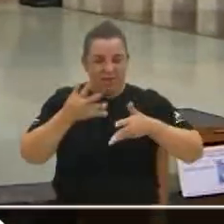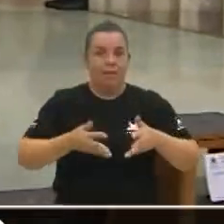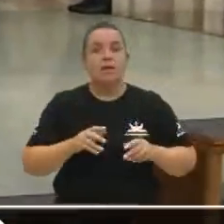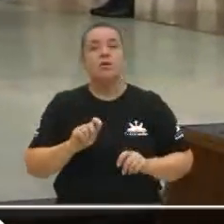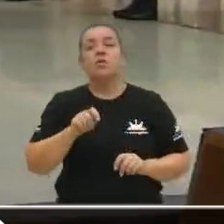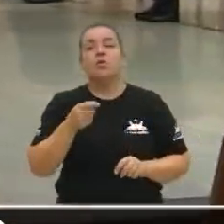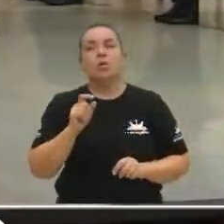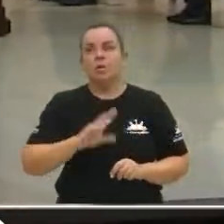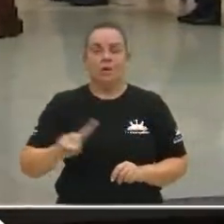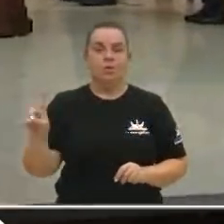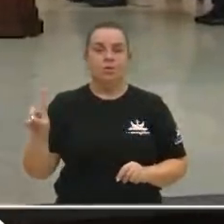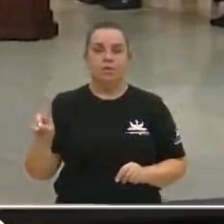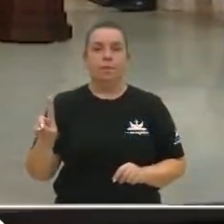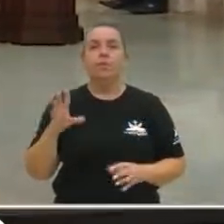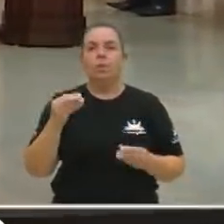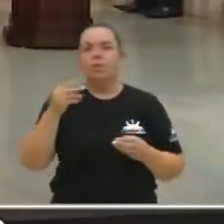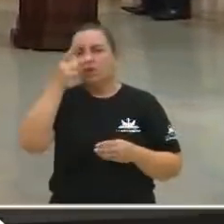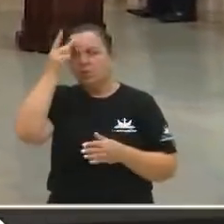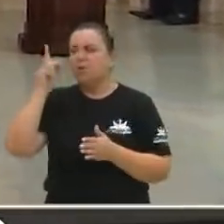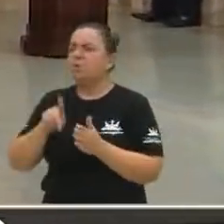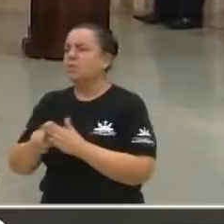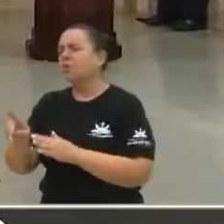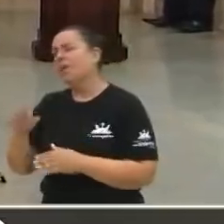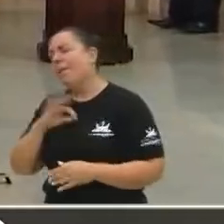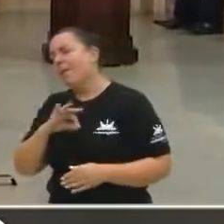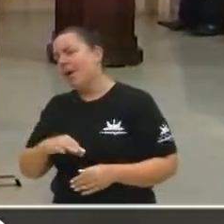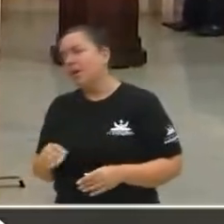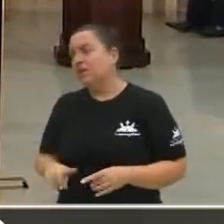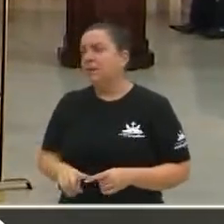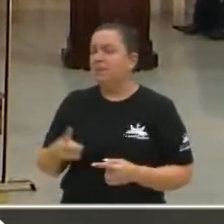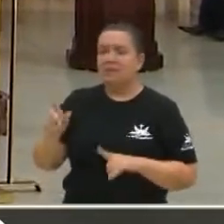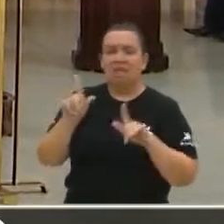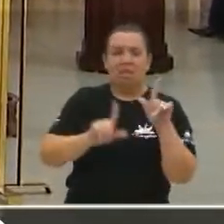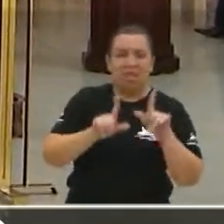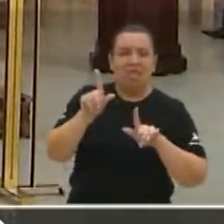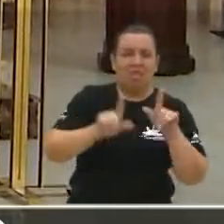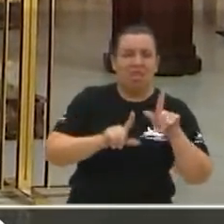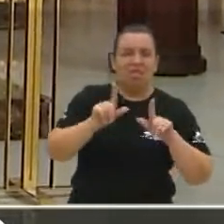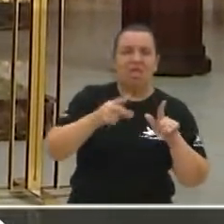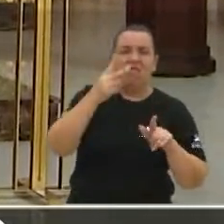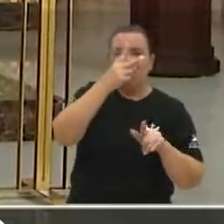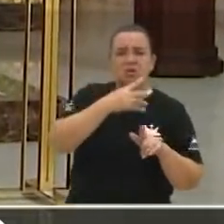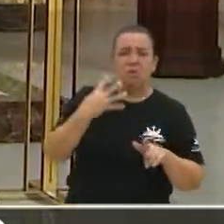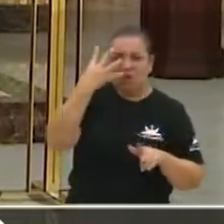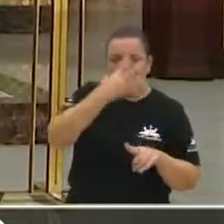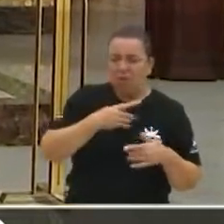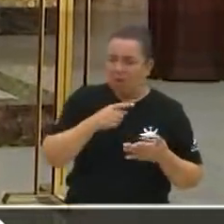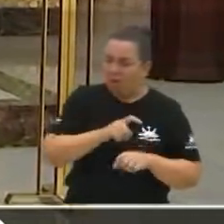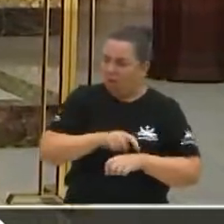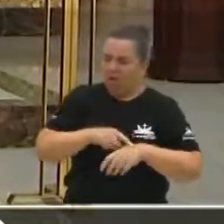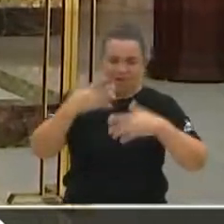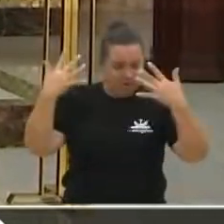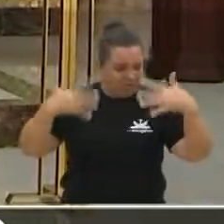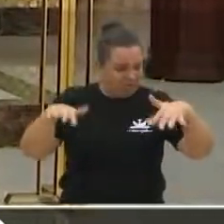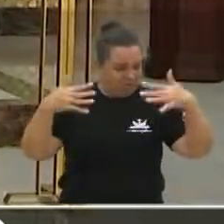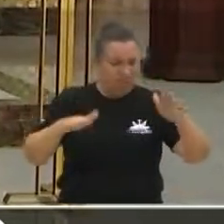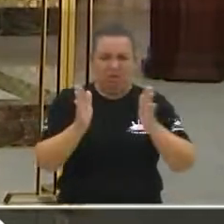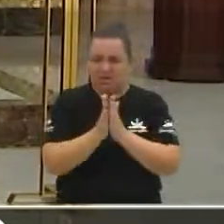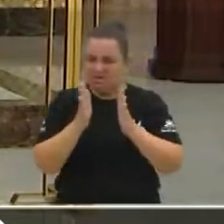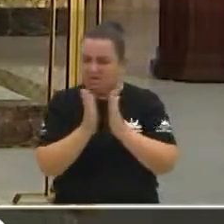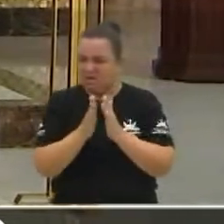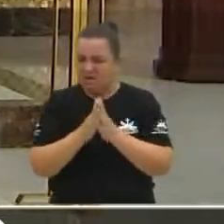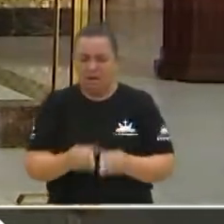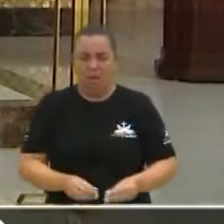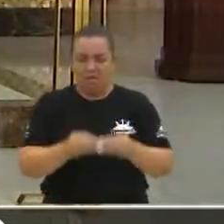isso muita gente pergunta Padre mas fica essa televisão 24 horas é sério fica esses